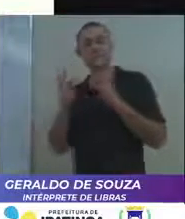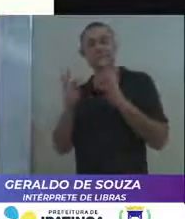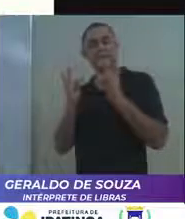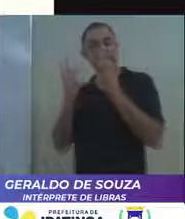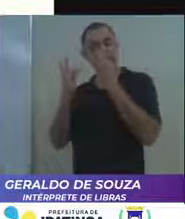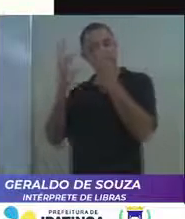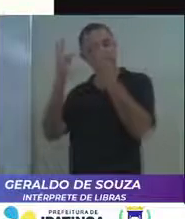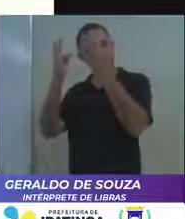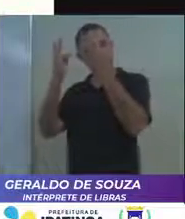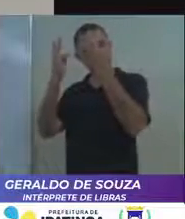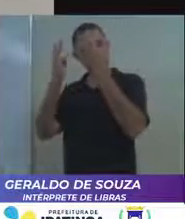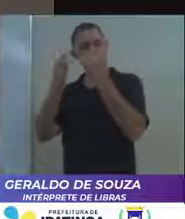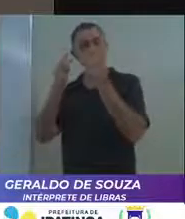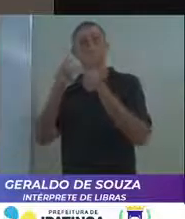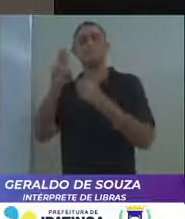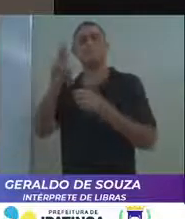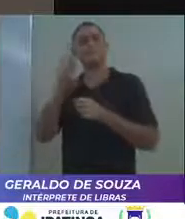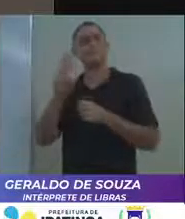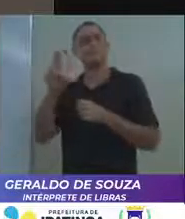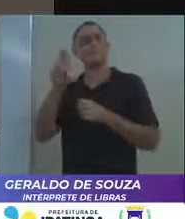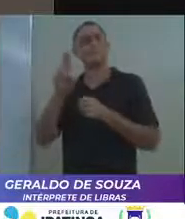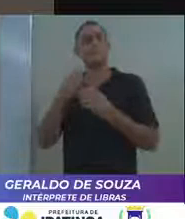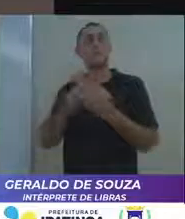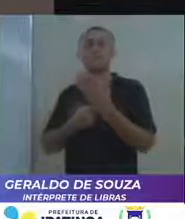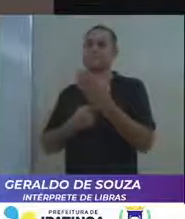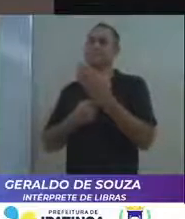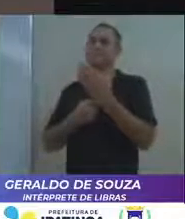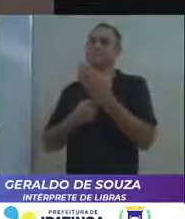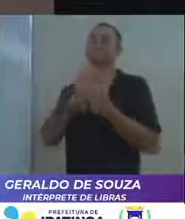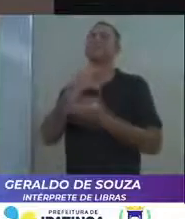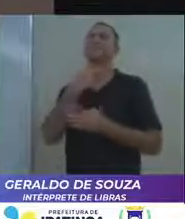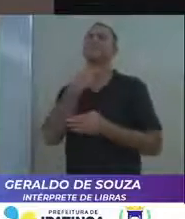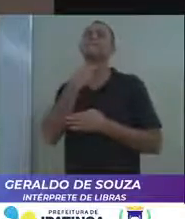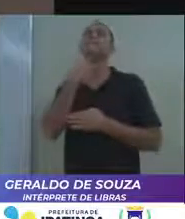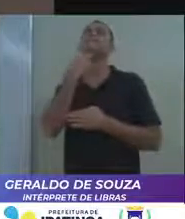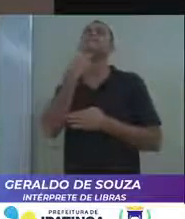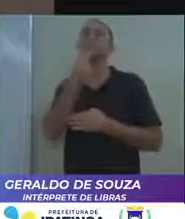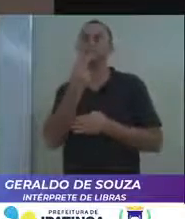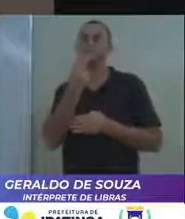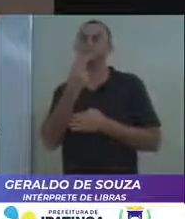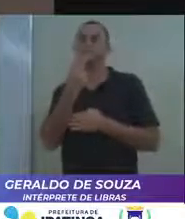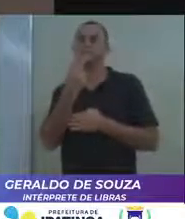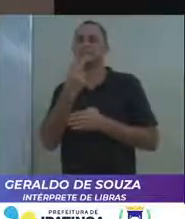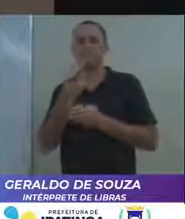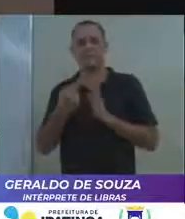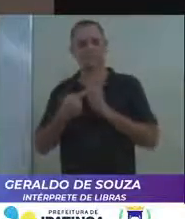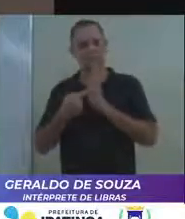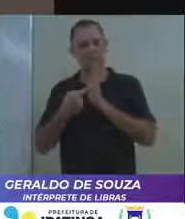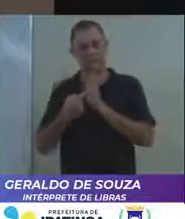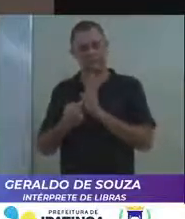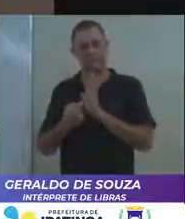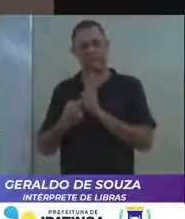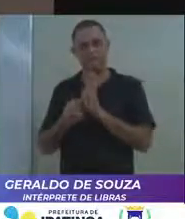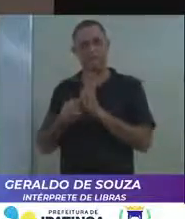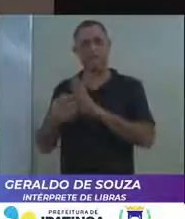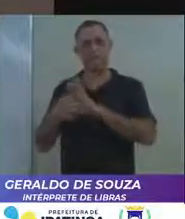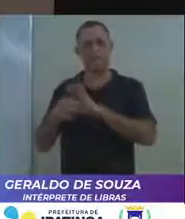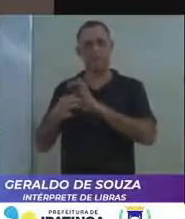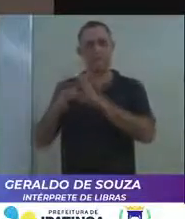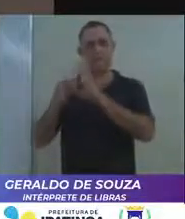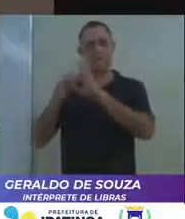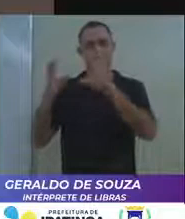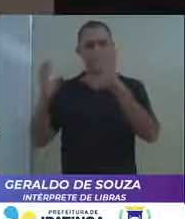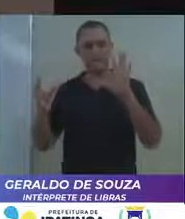nos ajudar a cuidar da nossa voz, né? Então, eu coloquei aqui o meu e-mail, gente. Eu vou deixar aqui para vocês, né?